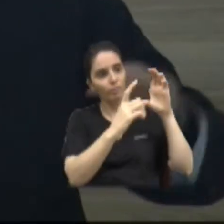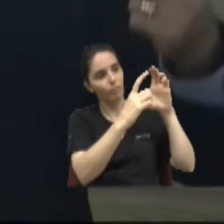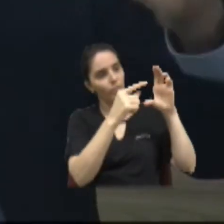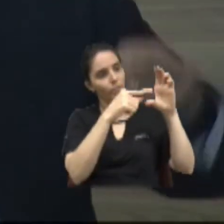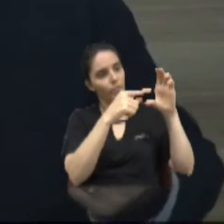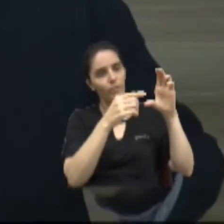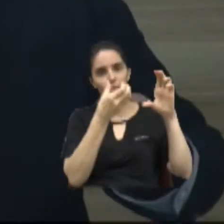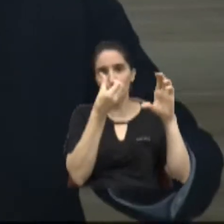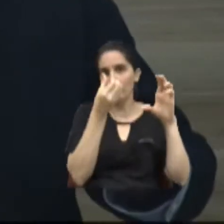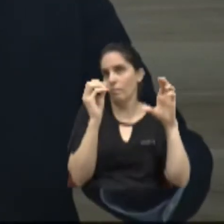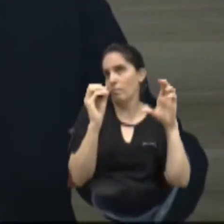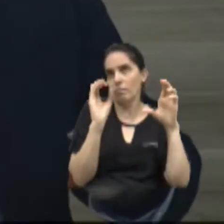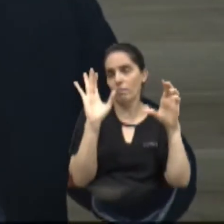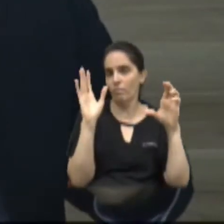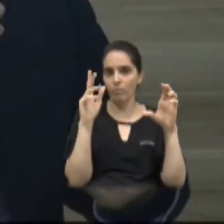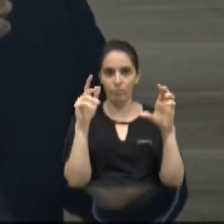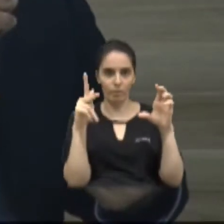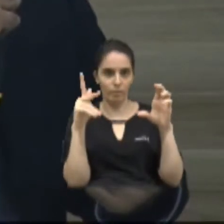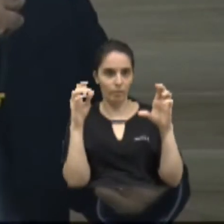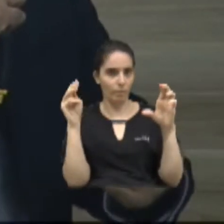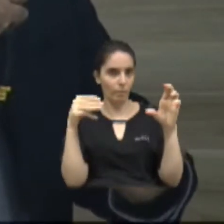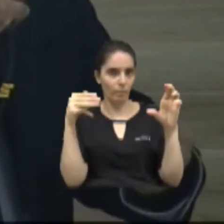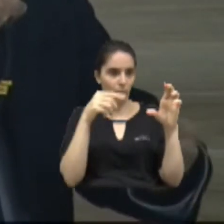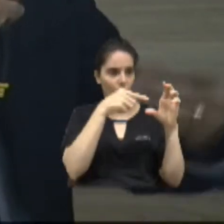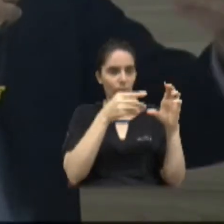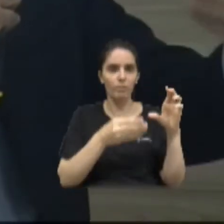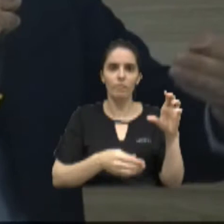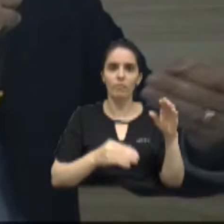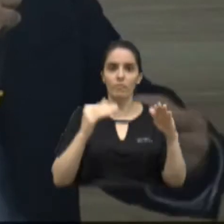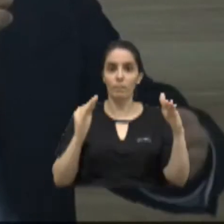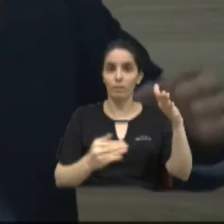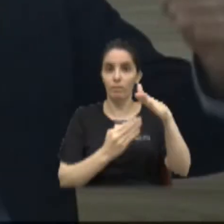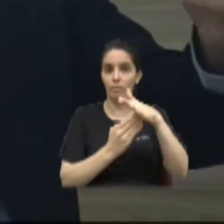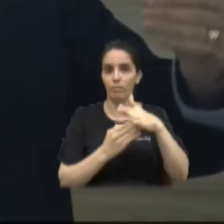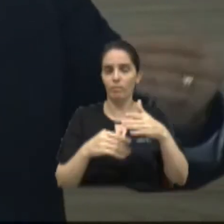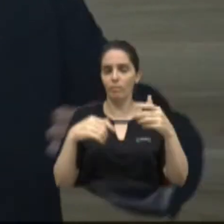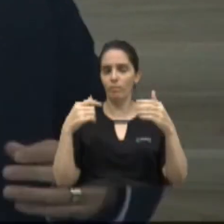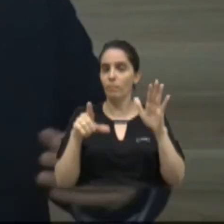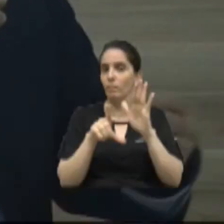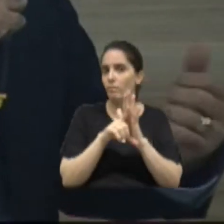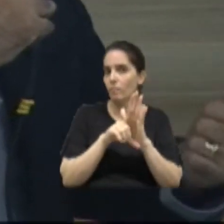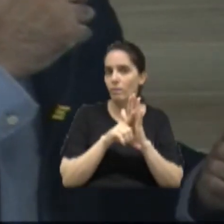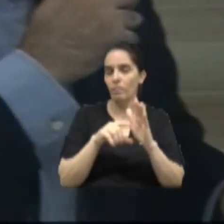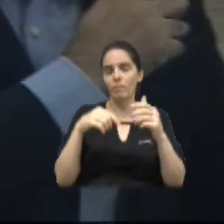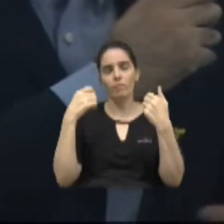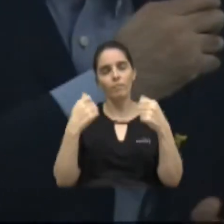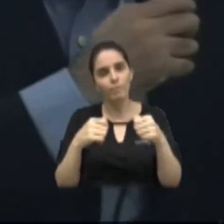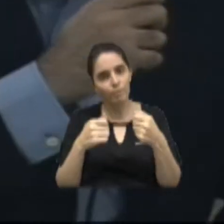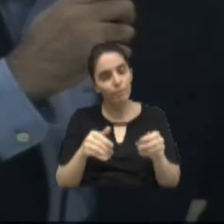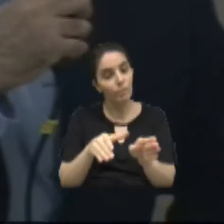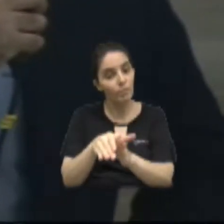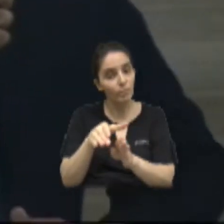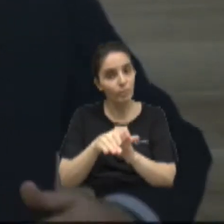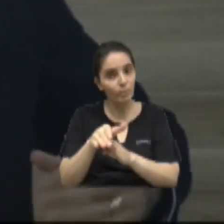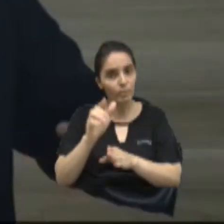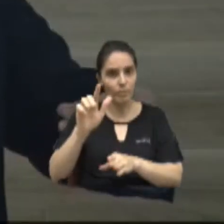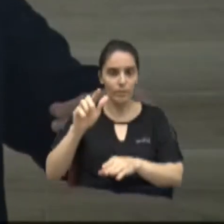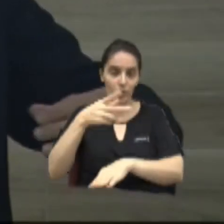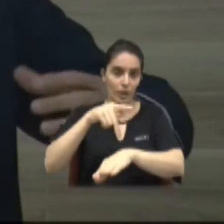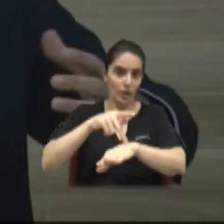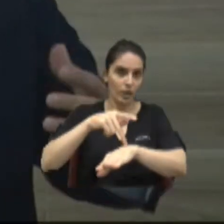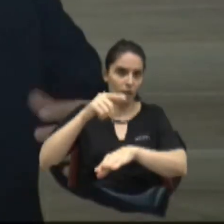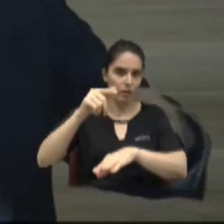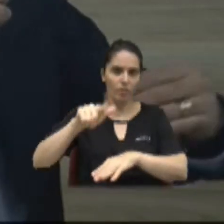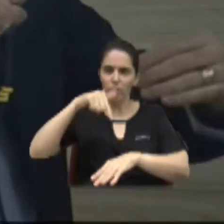associado ao acidente de trânsito. Basta ter lei, basta ter orientação. Hoje, os países de primeiro mundo, você